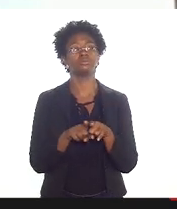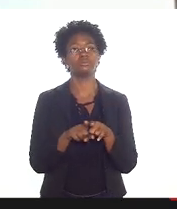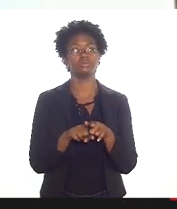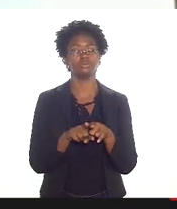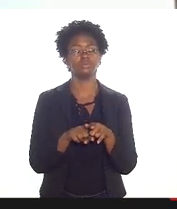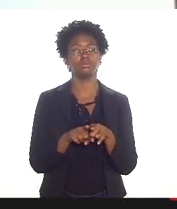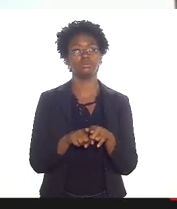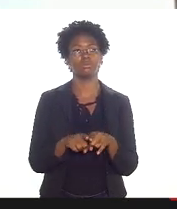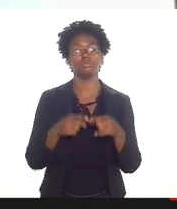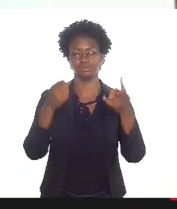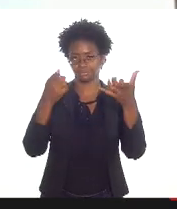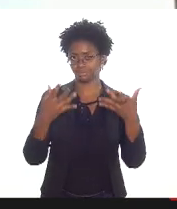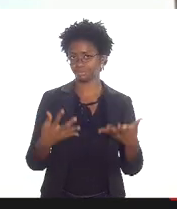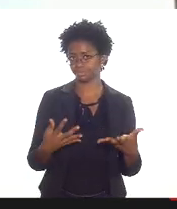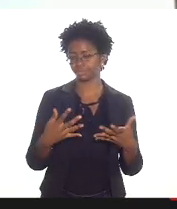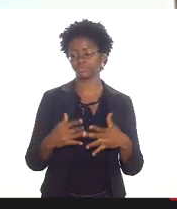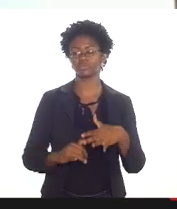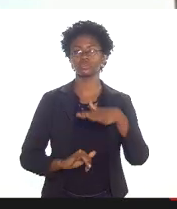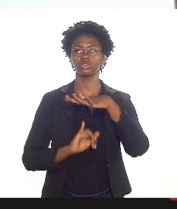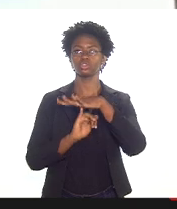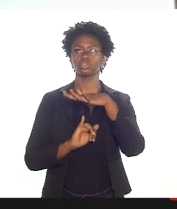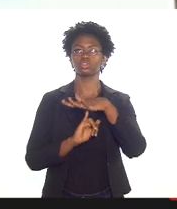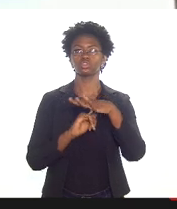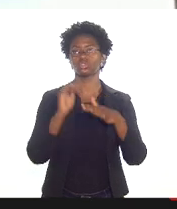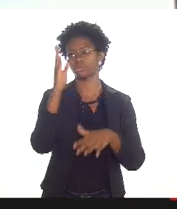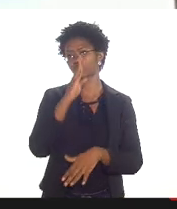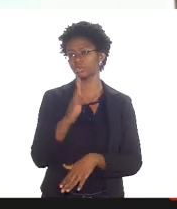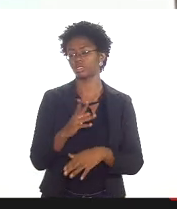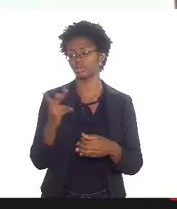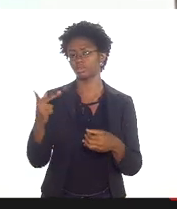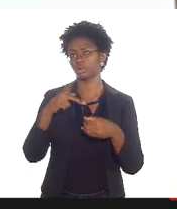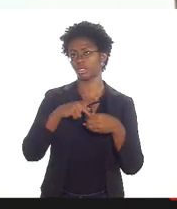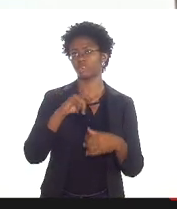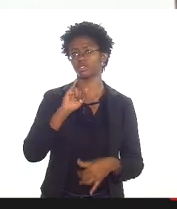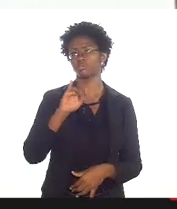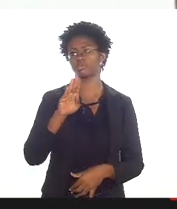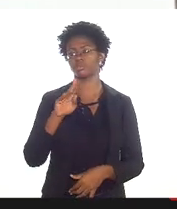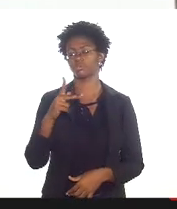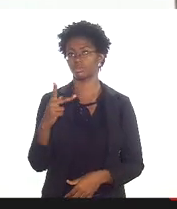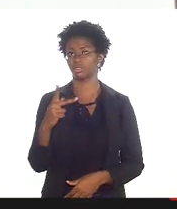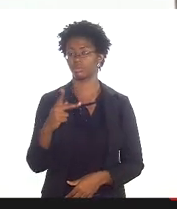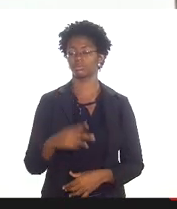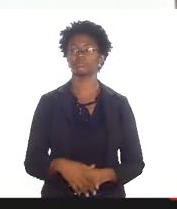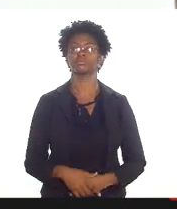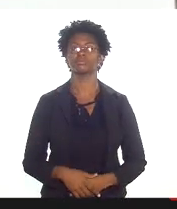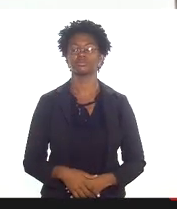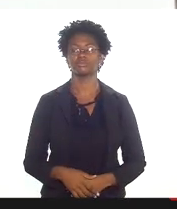a explanação do Instituto Brasileiro de Petróleo, IBP,